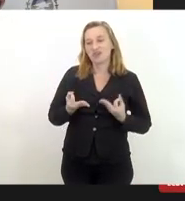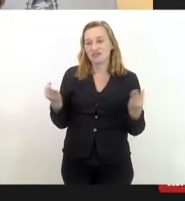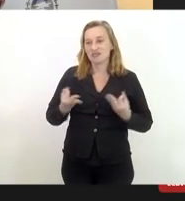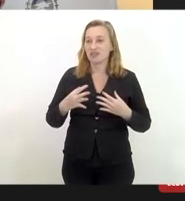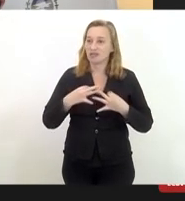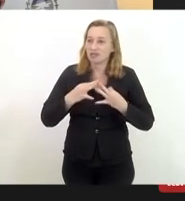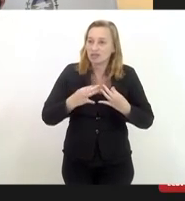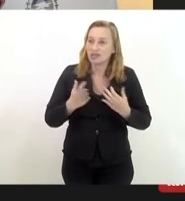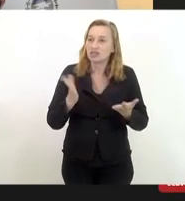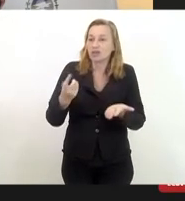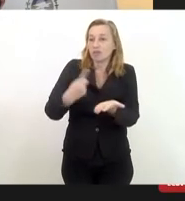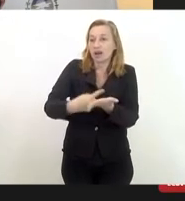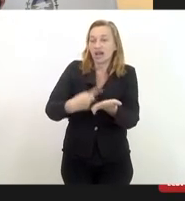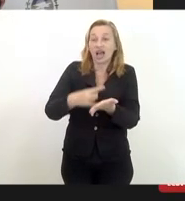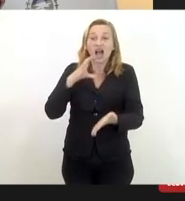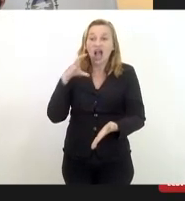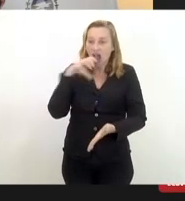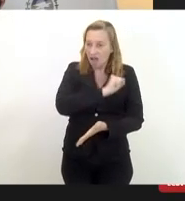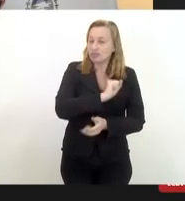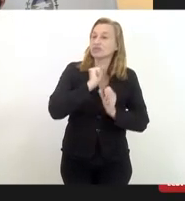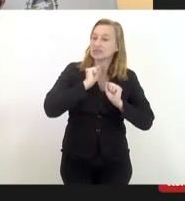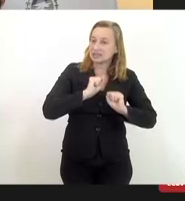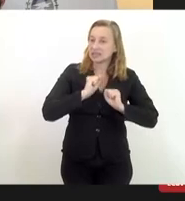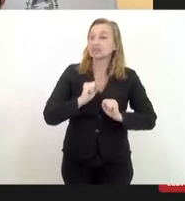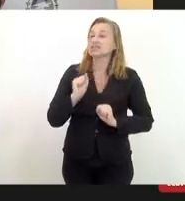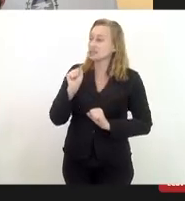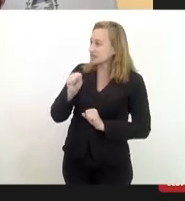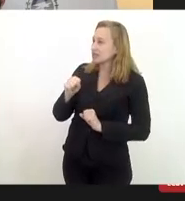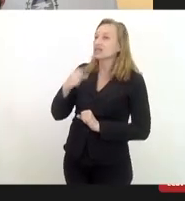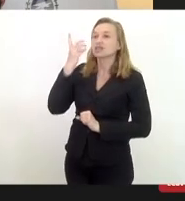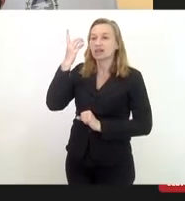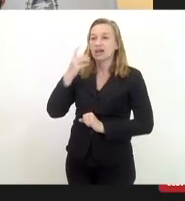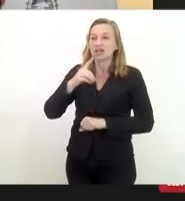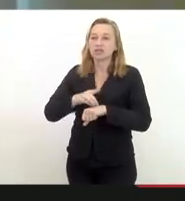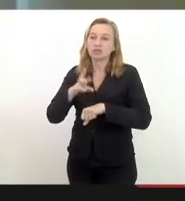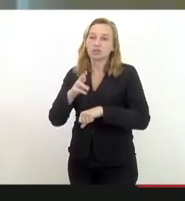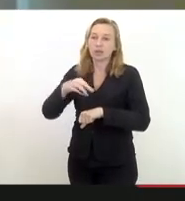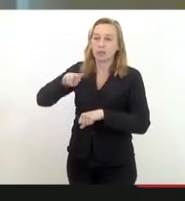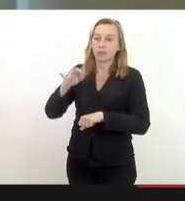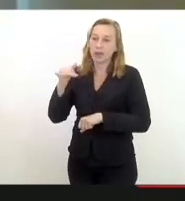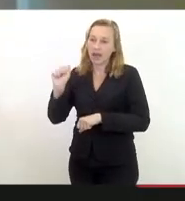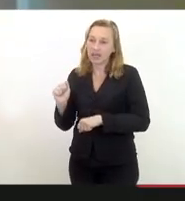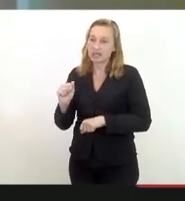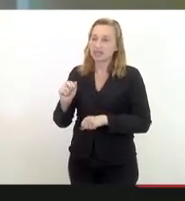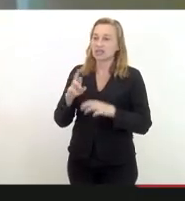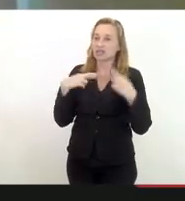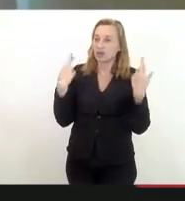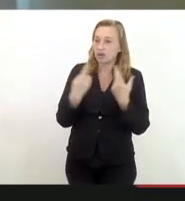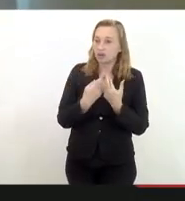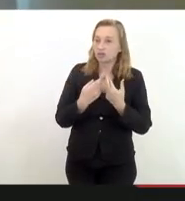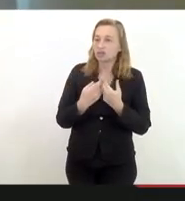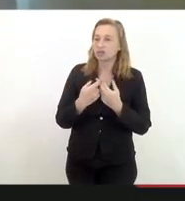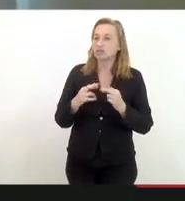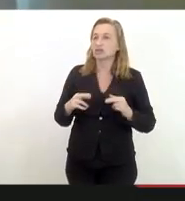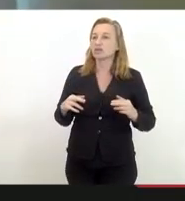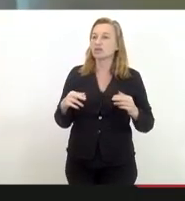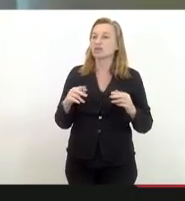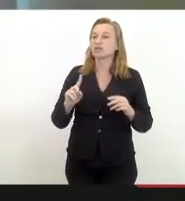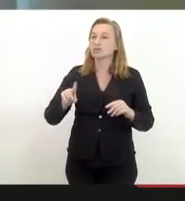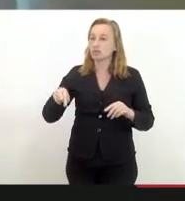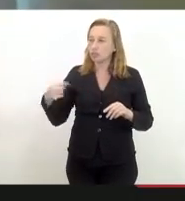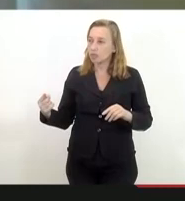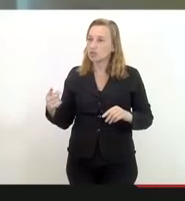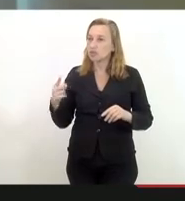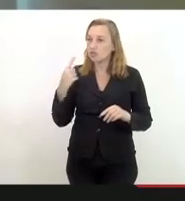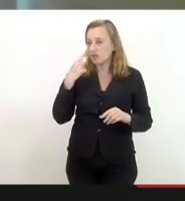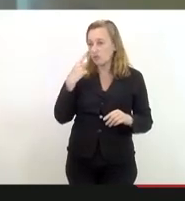pudesse marcar isso o mais breve possível. Vamos sim. A doutora Márcia Lustosa, que está numa reunião paralela, depois a gente